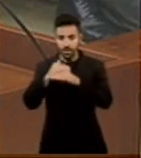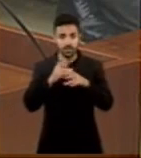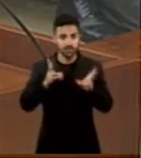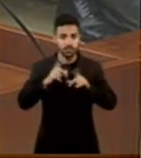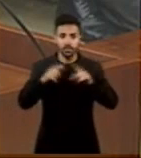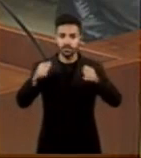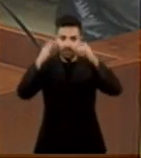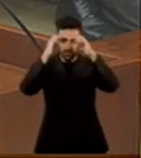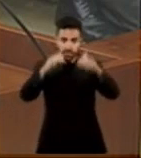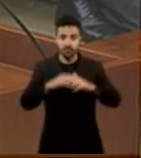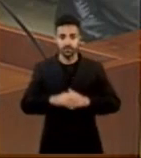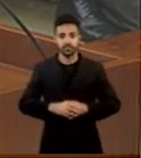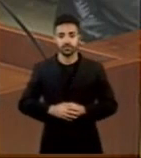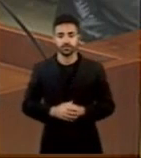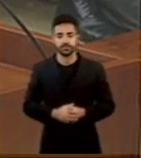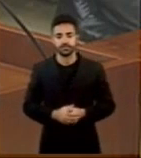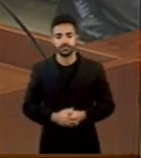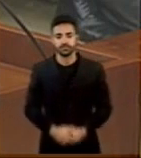se respeitar.